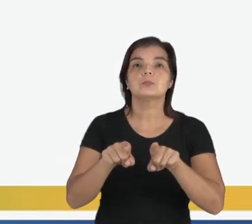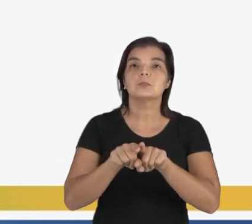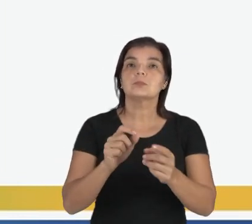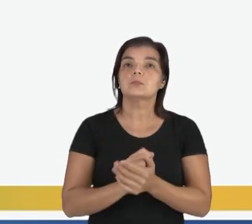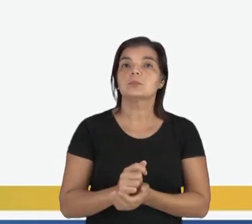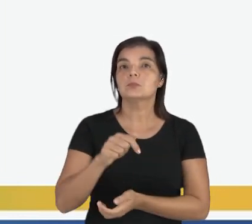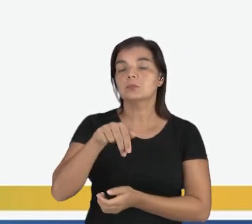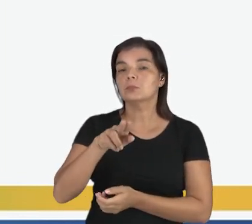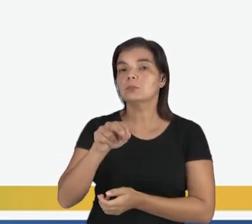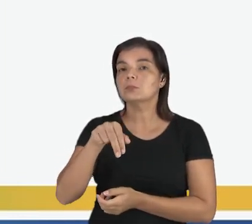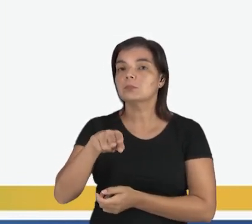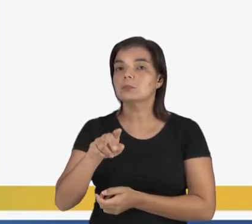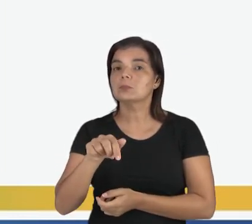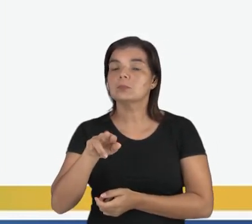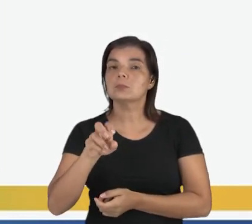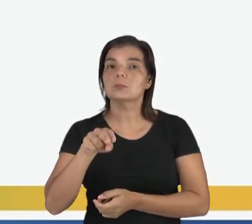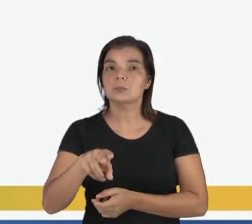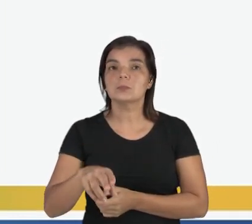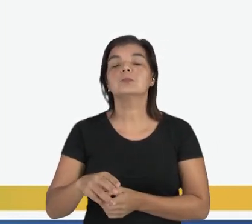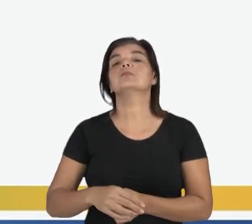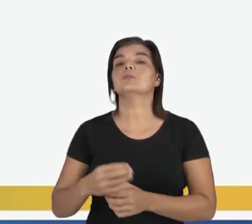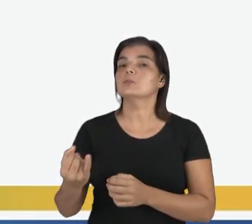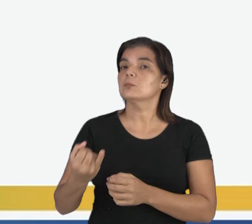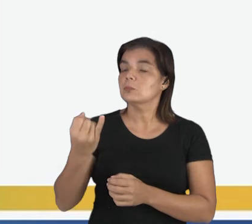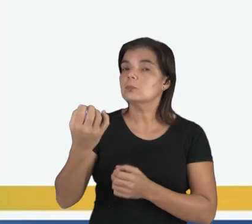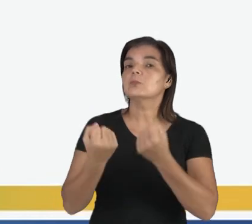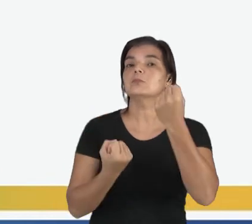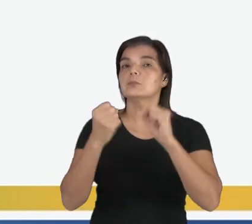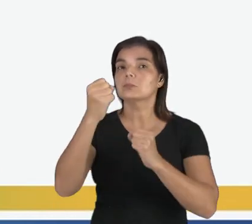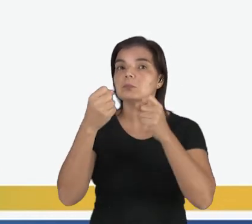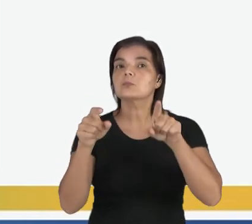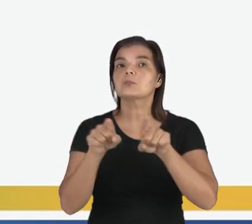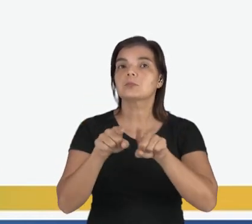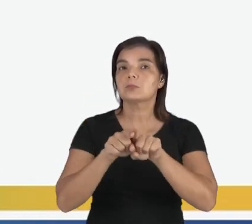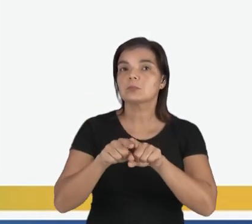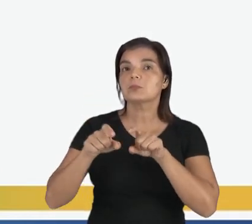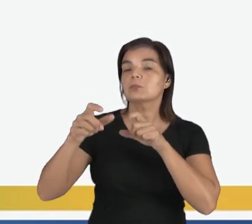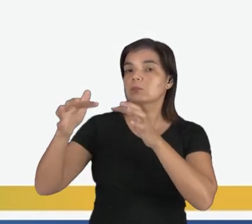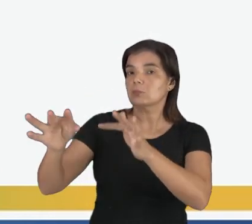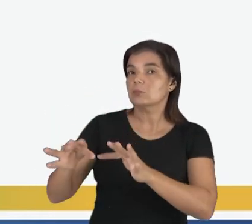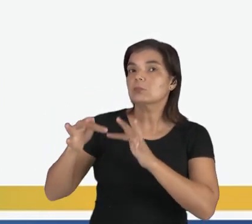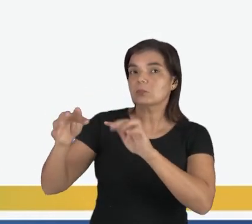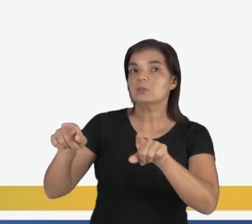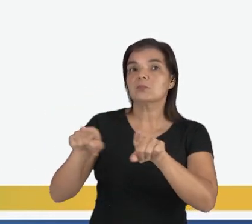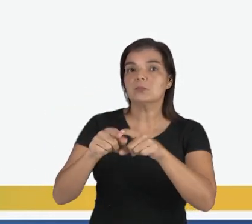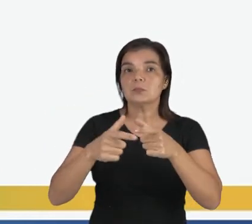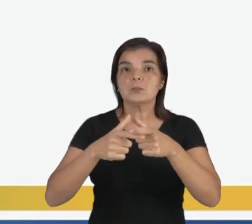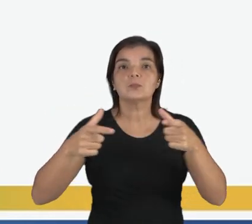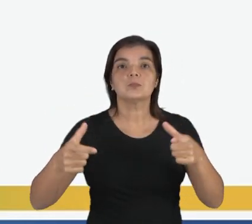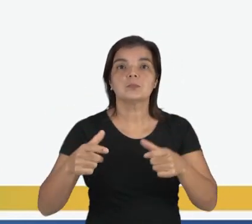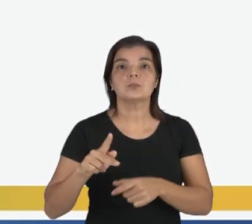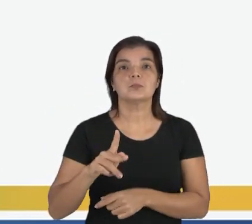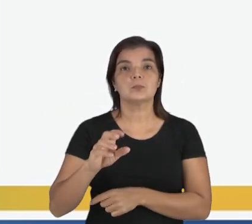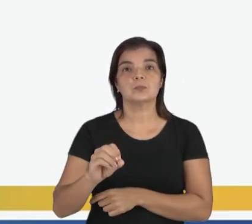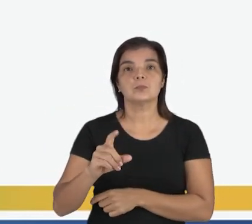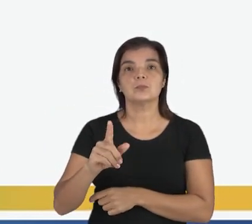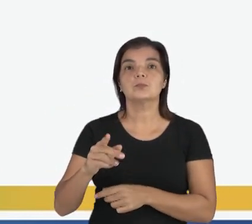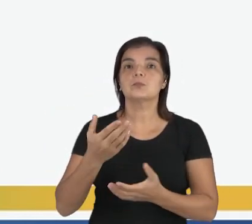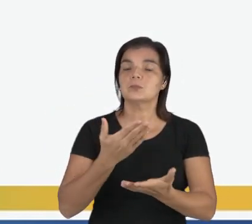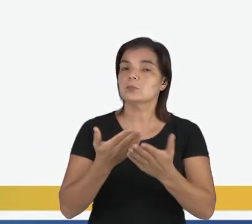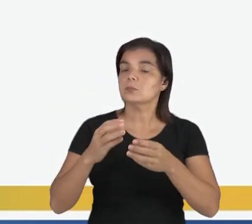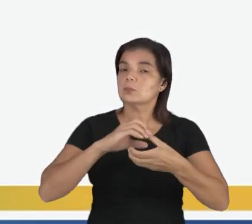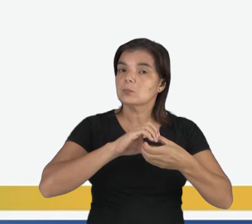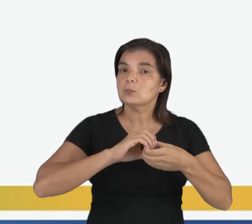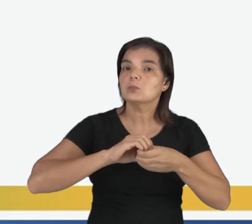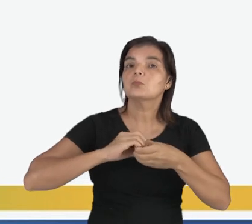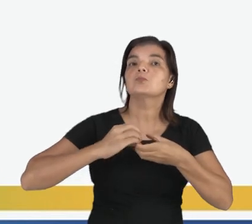né? Ele priorizou o desenvolvimento industrial, né, criou fazendas do Estado e fazendas